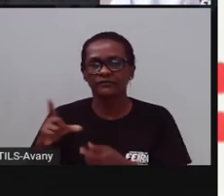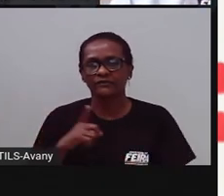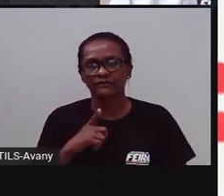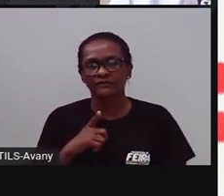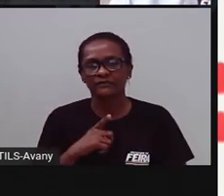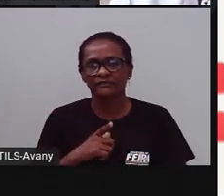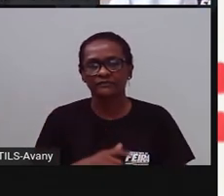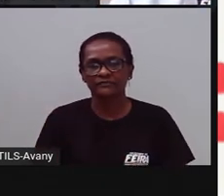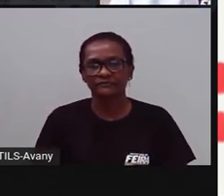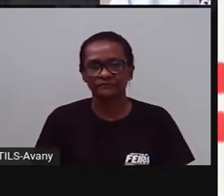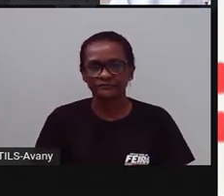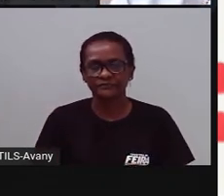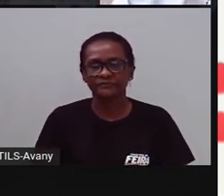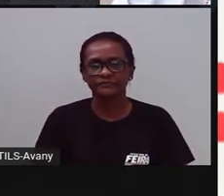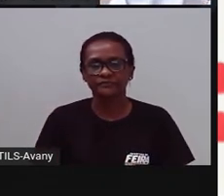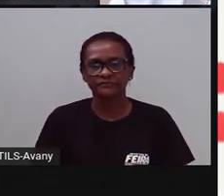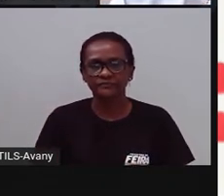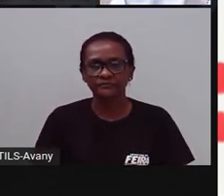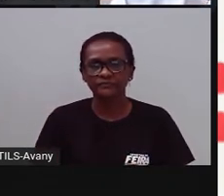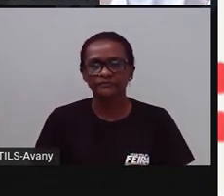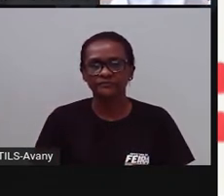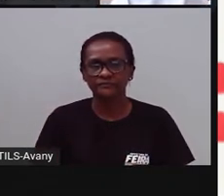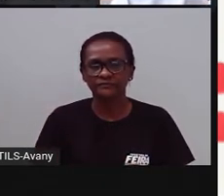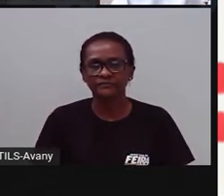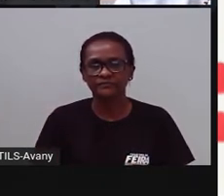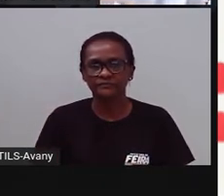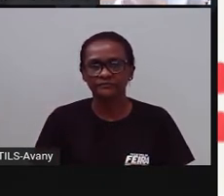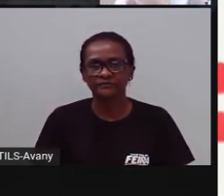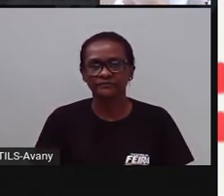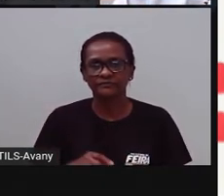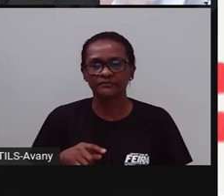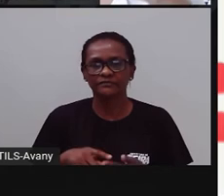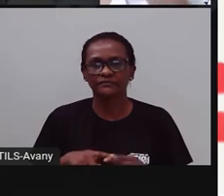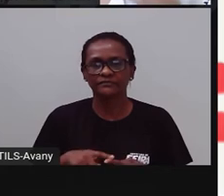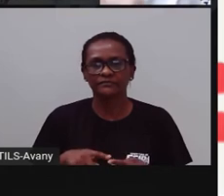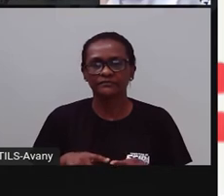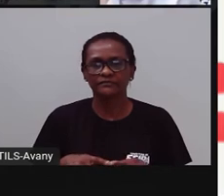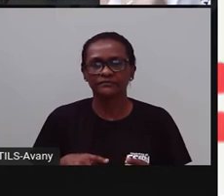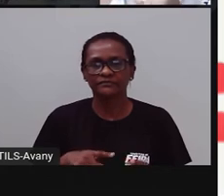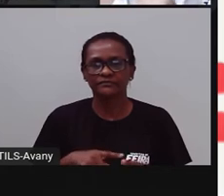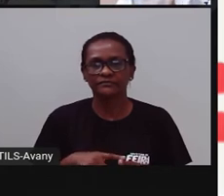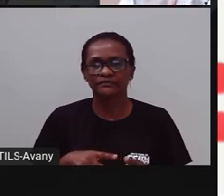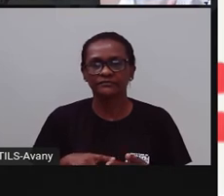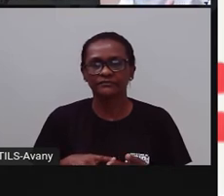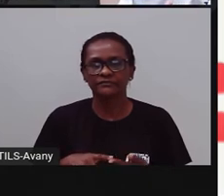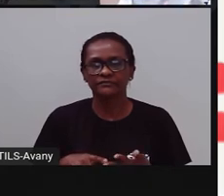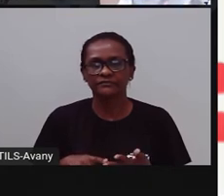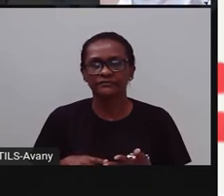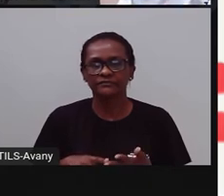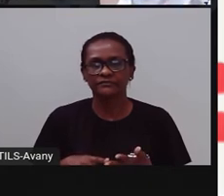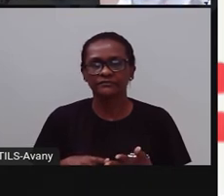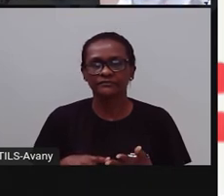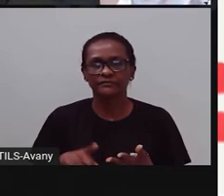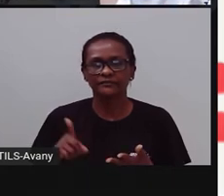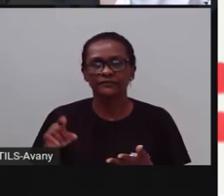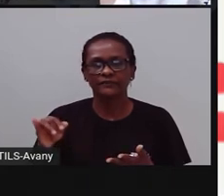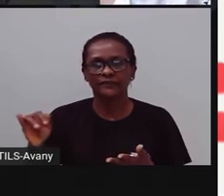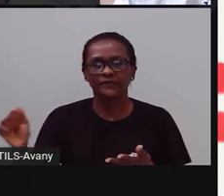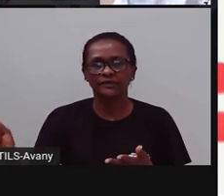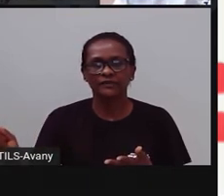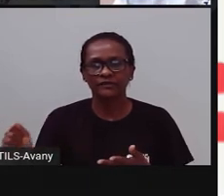De quem é a festa e no convite a informação do horário e do dia do evento